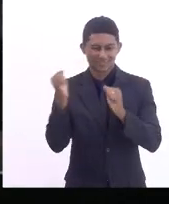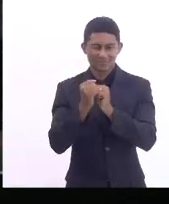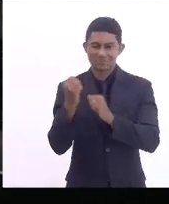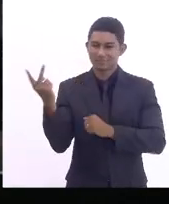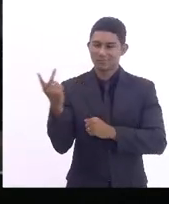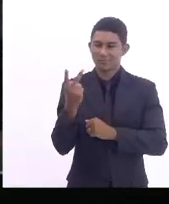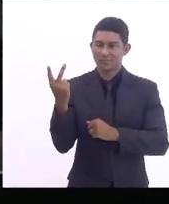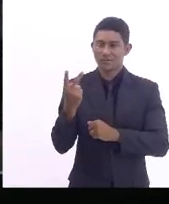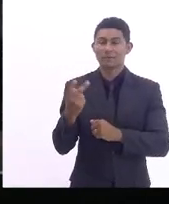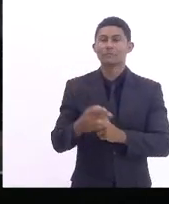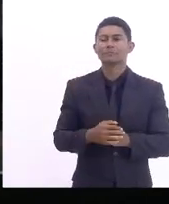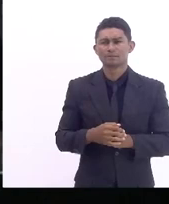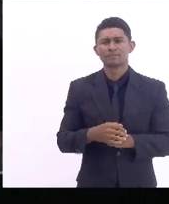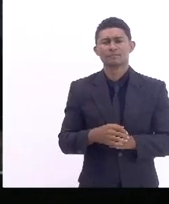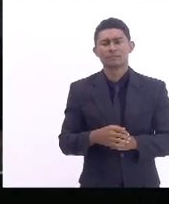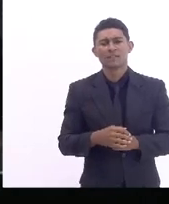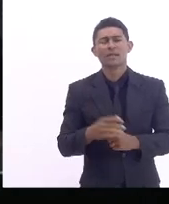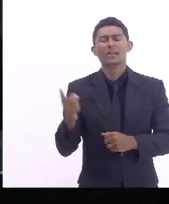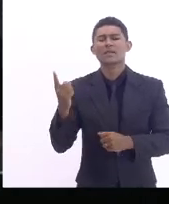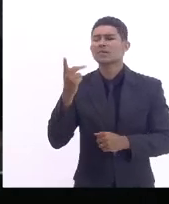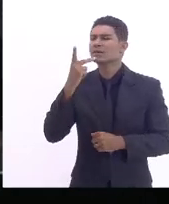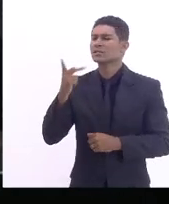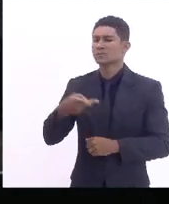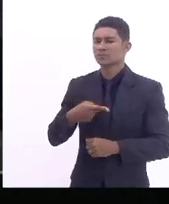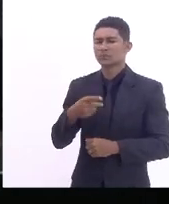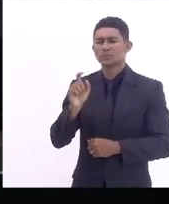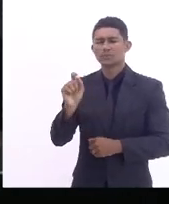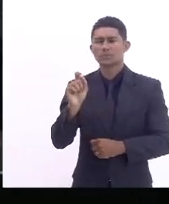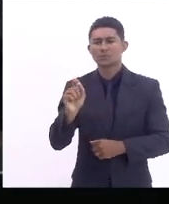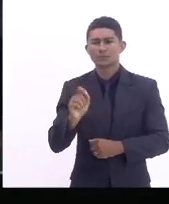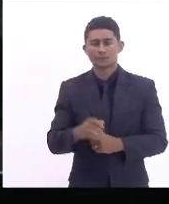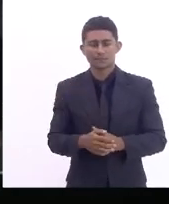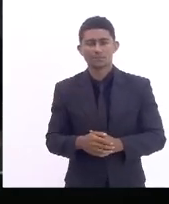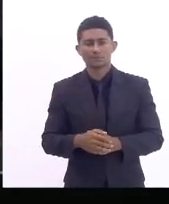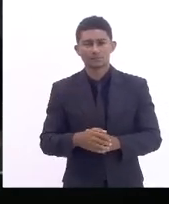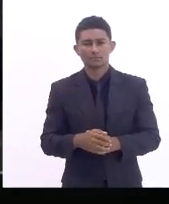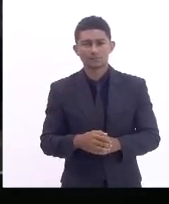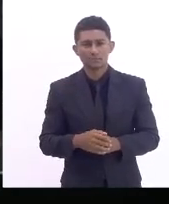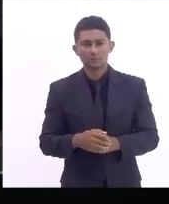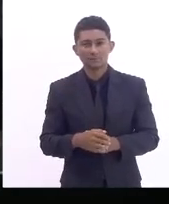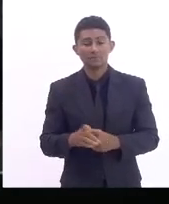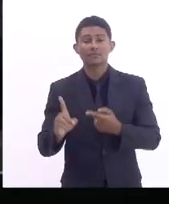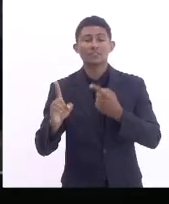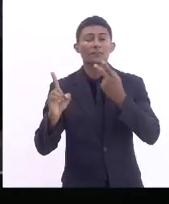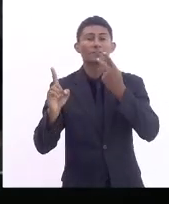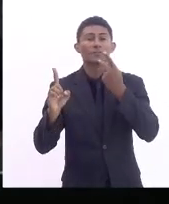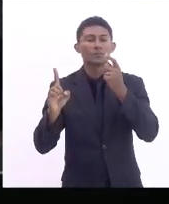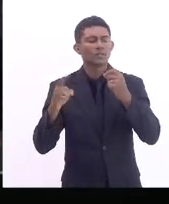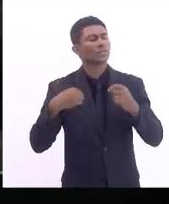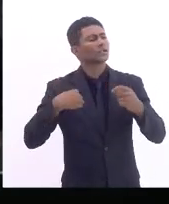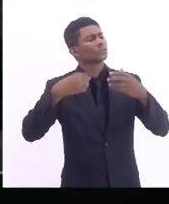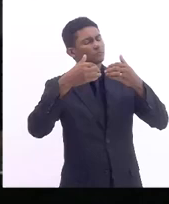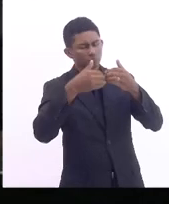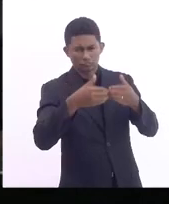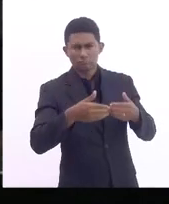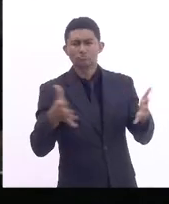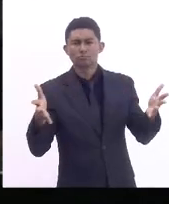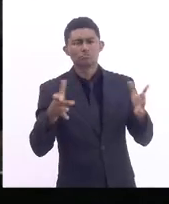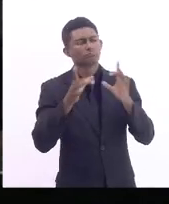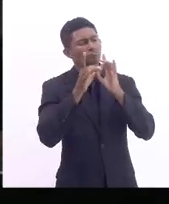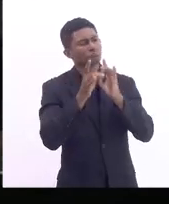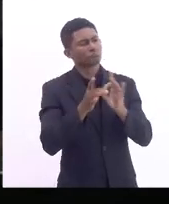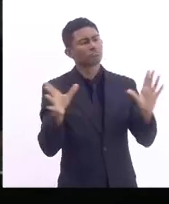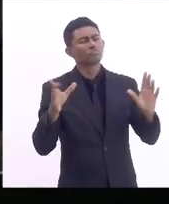que a gente Tomou juntas café da manhã ele dizia junto com outros companheiros da sua disponibilidade em está